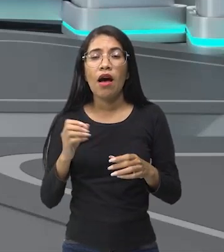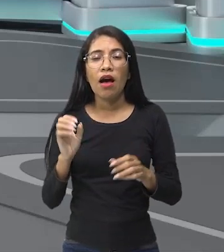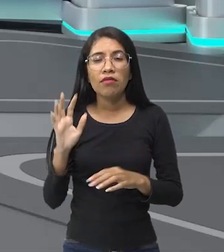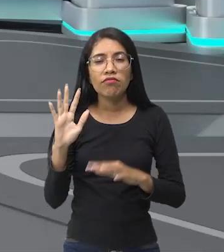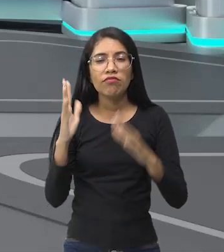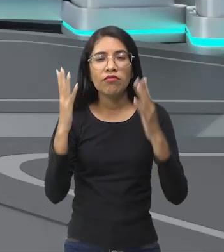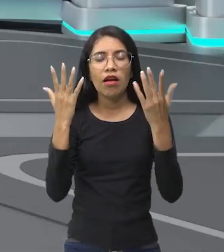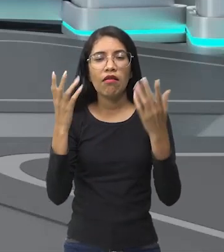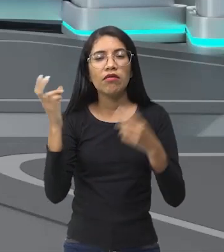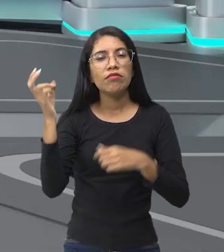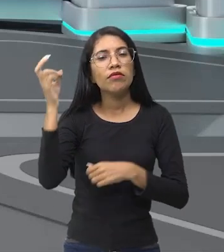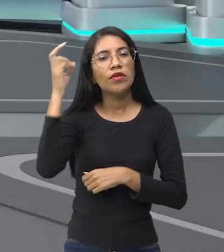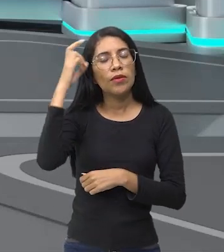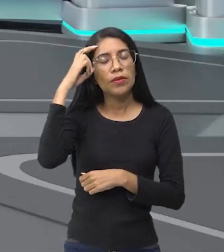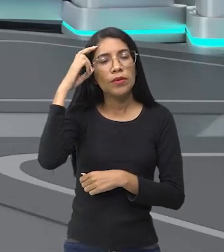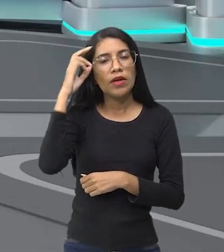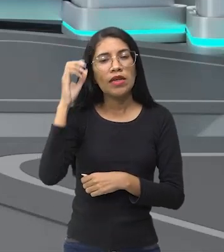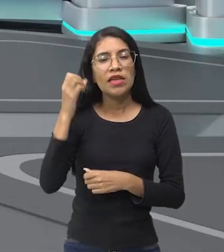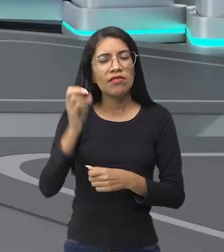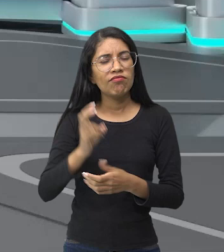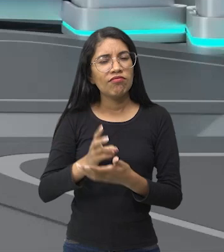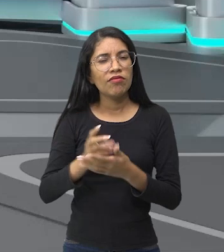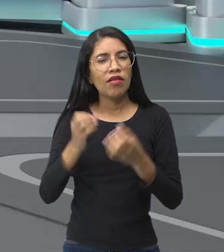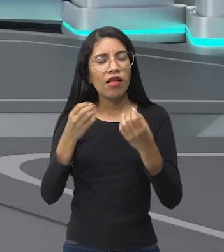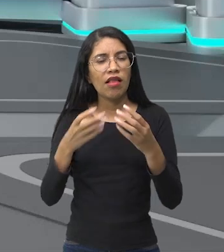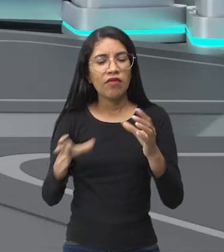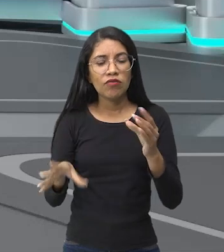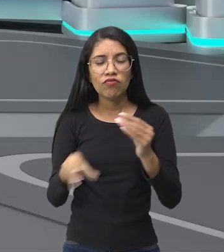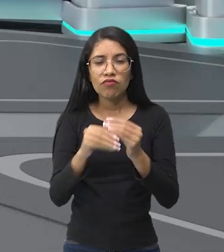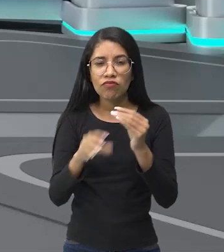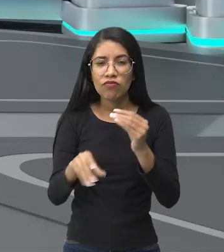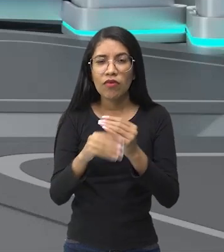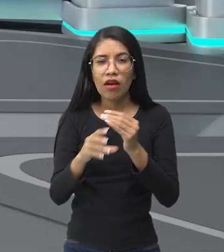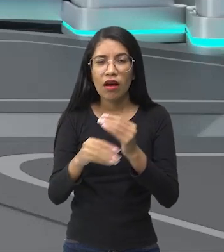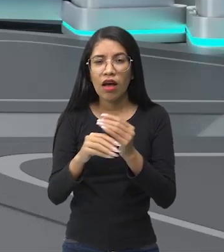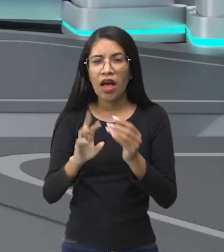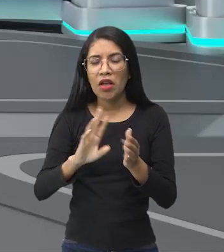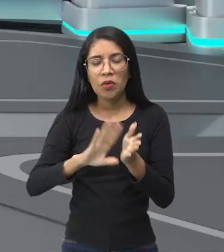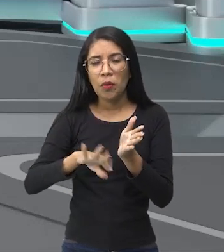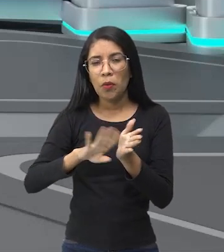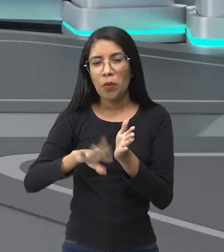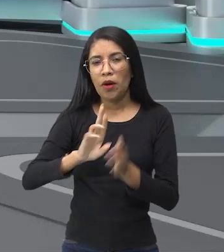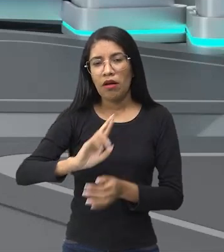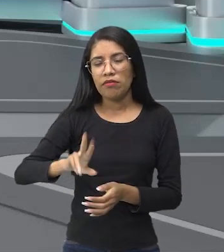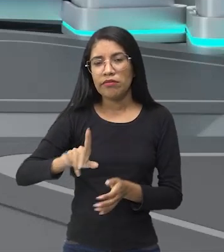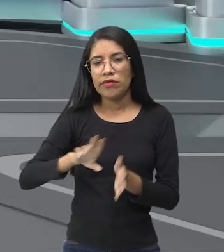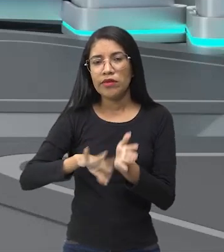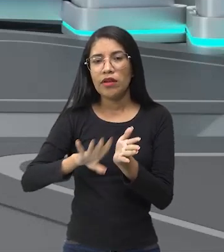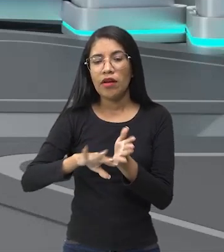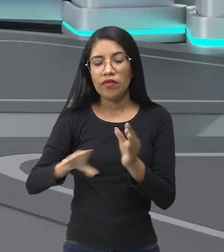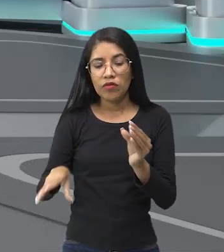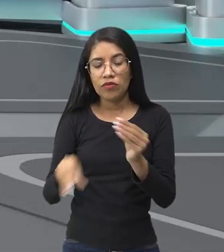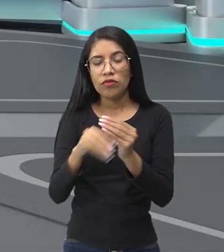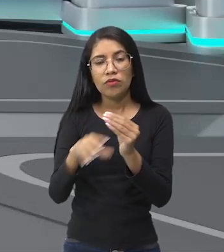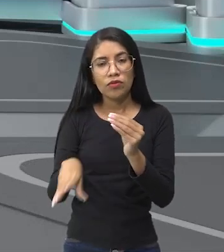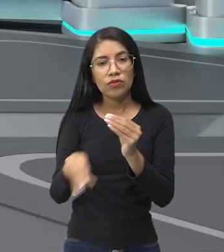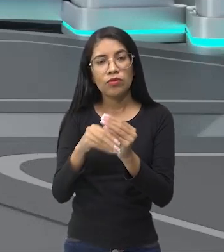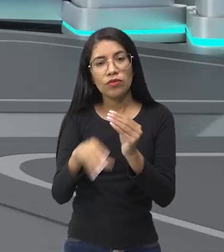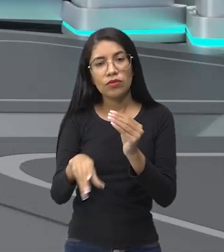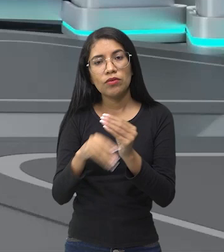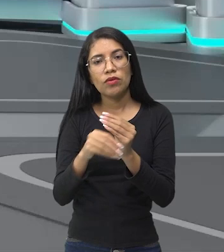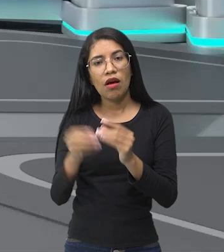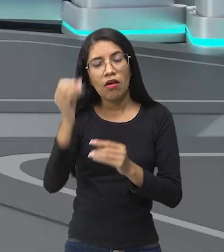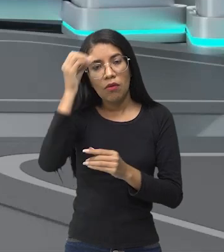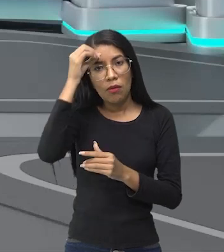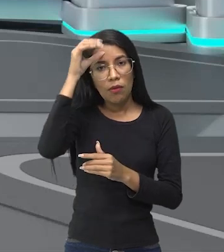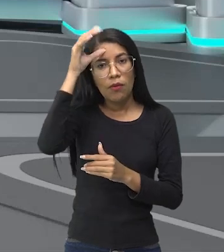manifestações culturais, eles vão, como eu sempre falo, vão se agregando, nada é descartado, e sim vão agregando